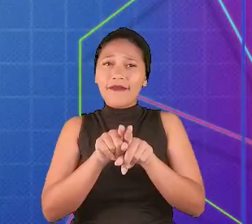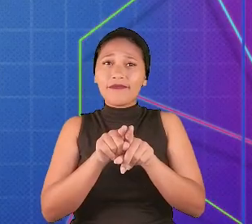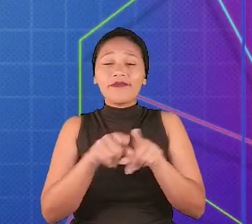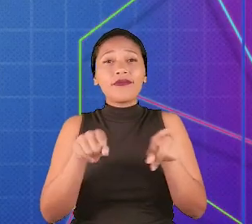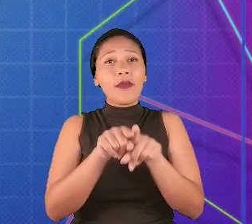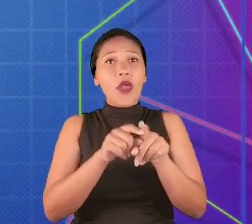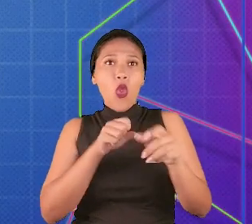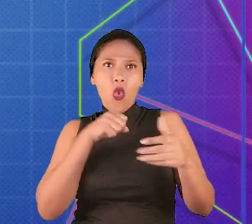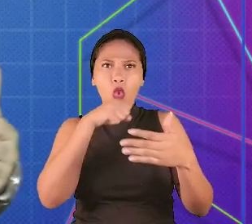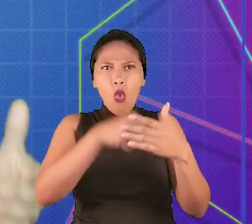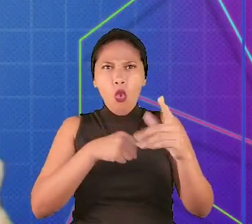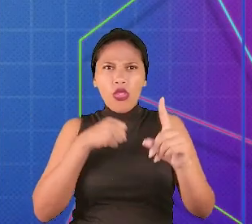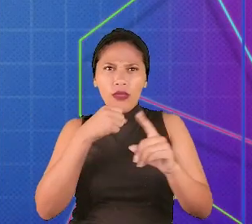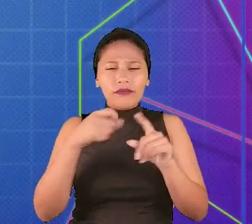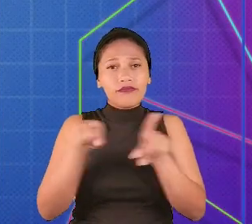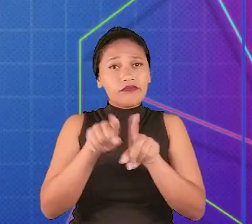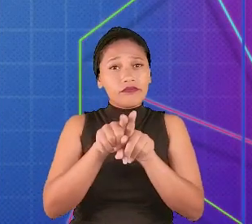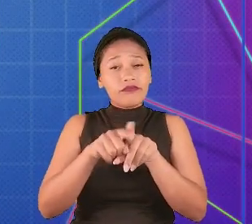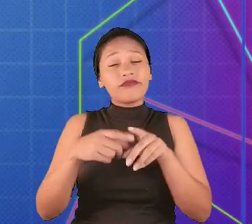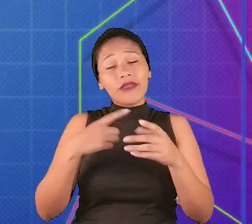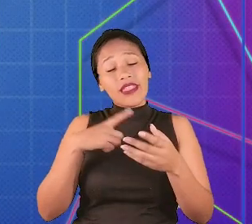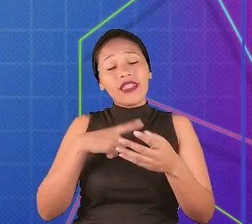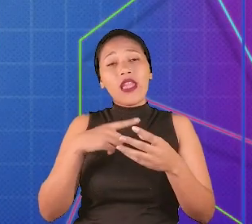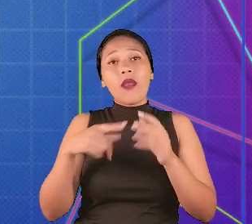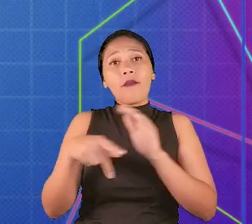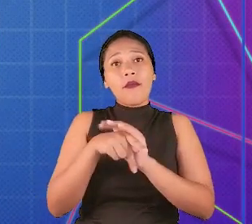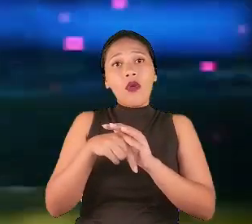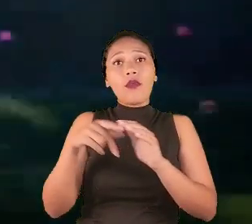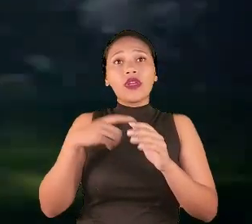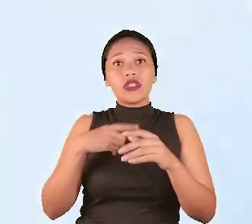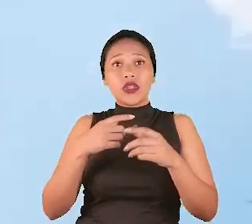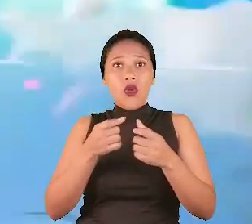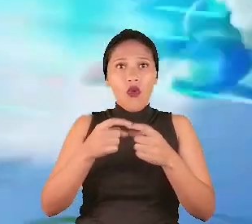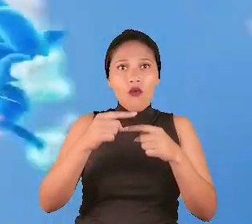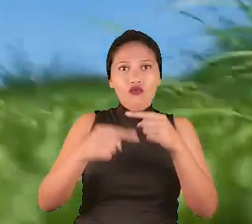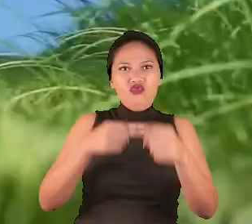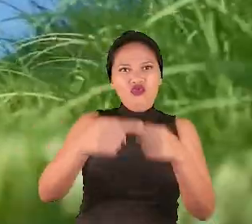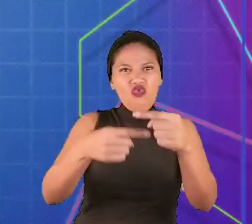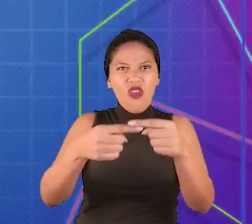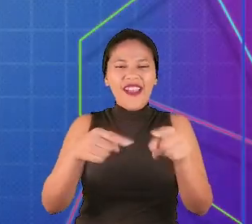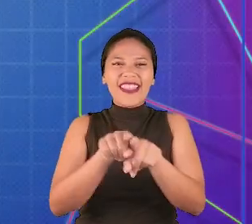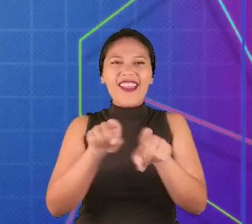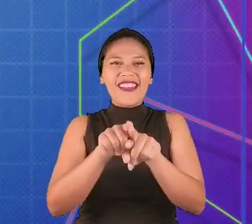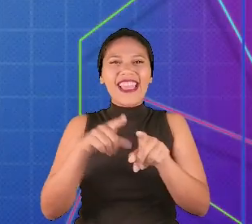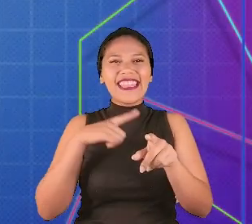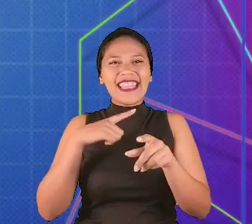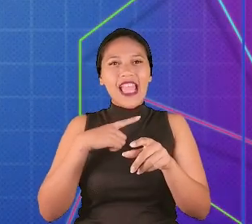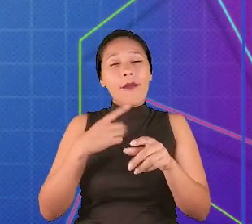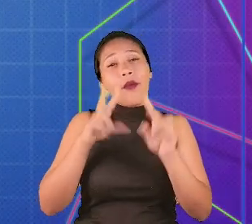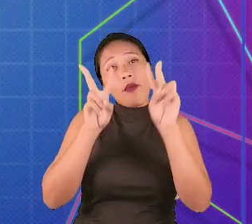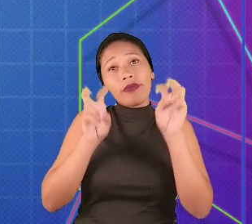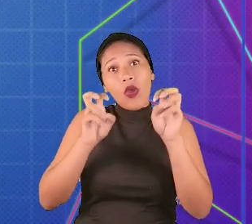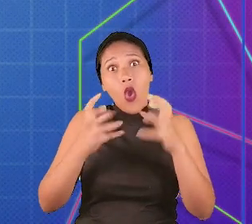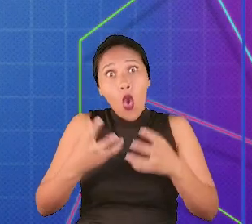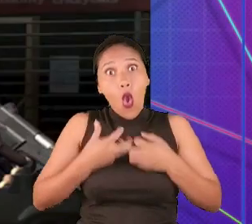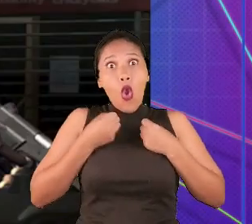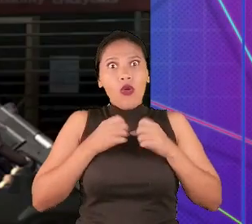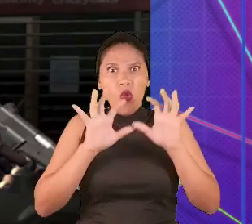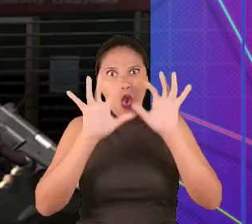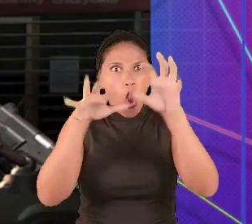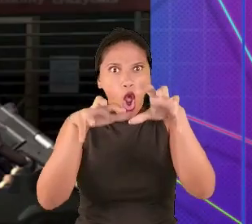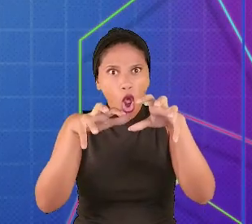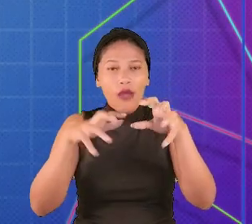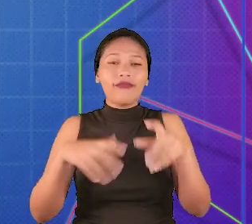Fortnite, luta, como Mortal Kombat, plataforma, como os clássicos Sonic e Super Mario Bros., horror, com temáticas assustadoras,